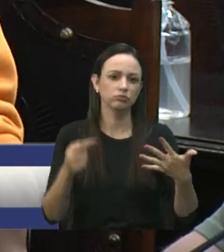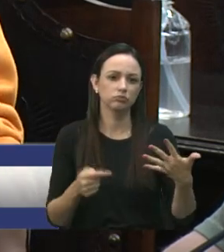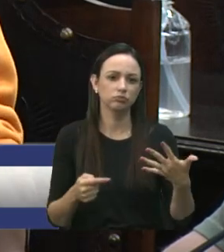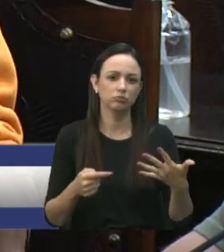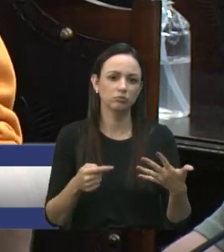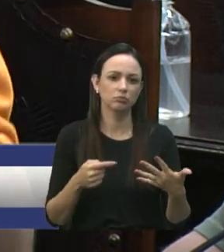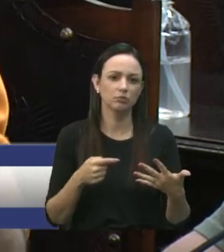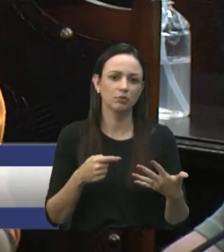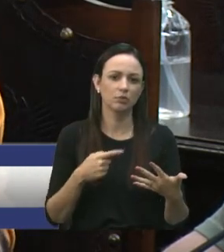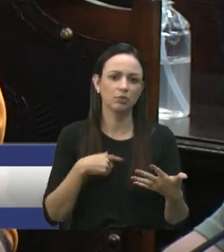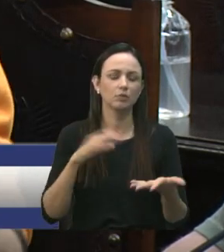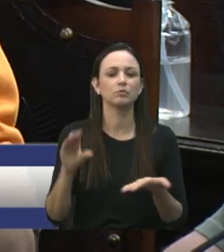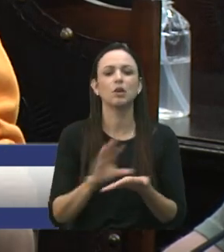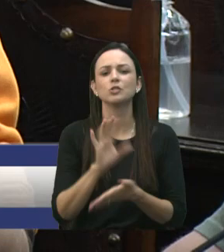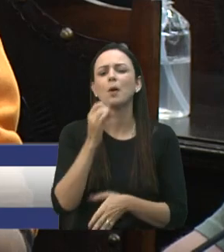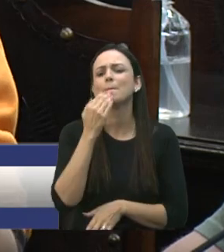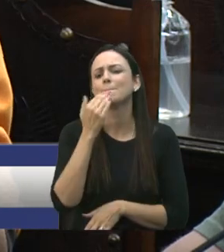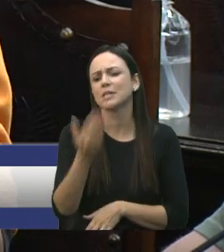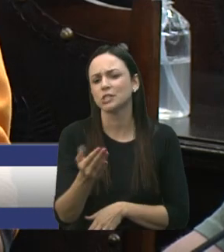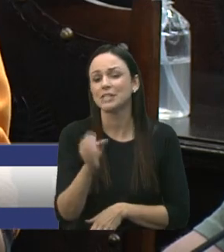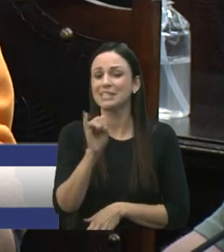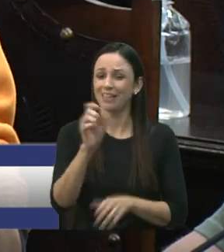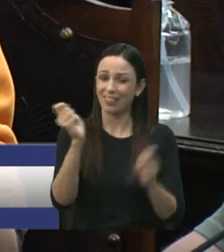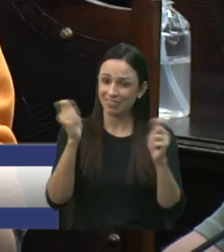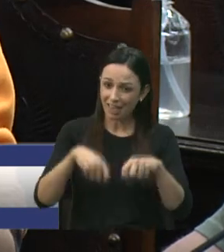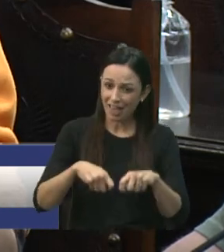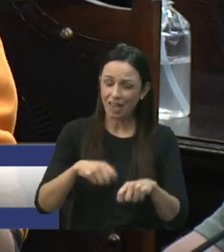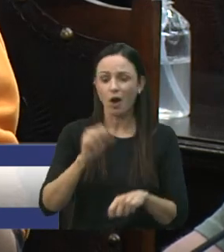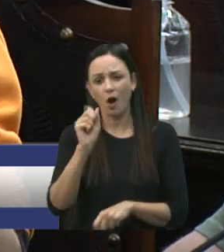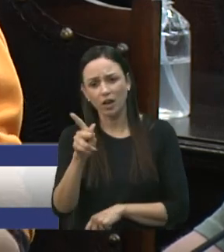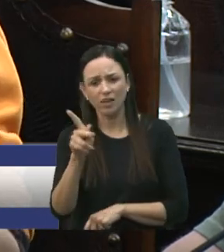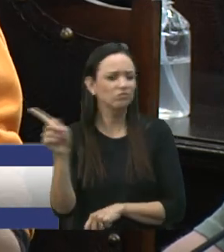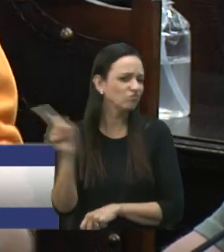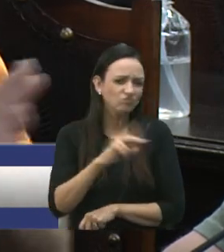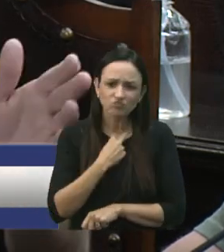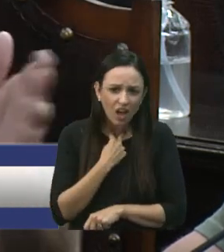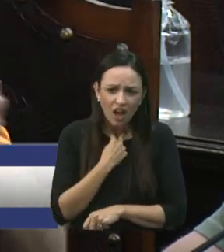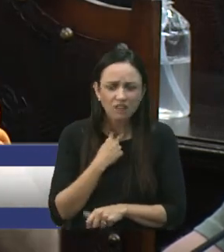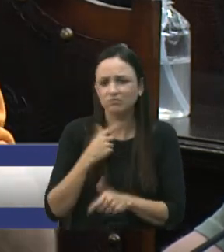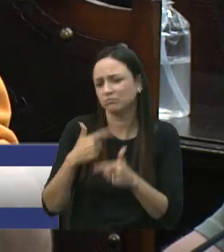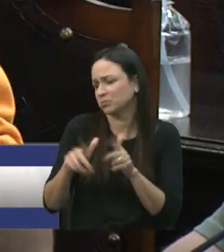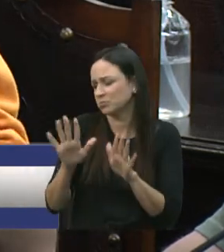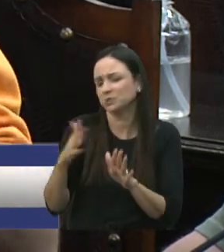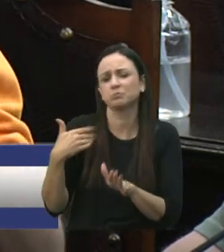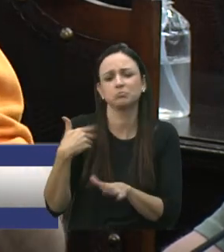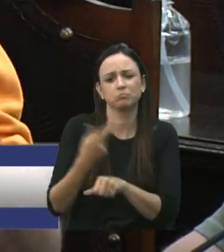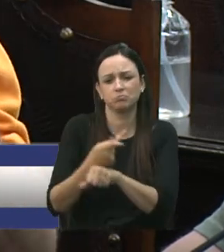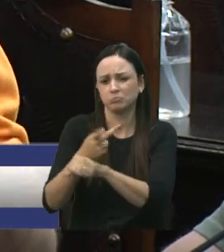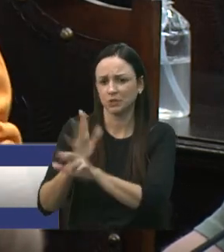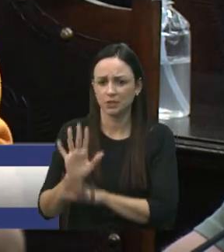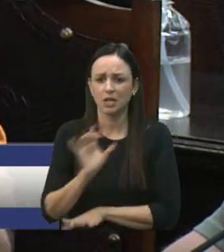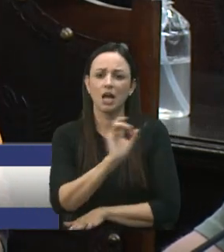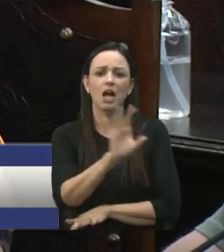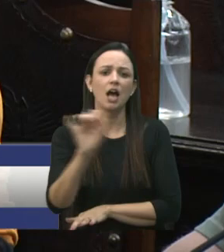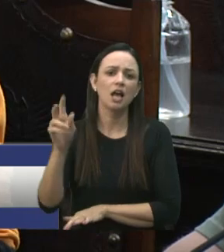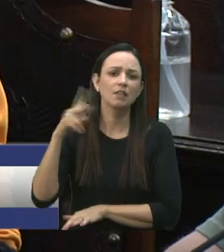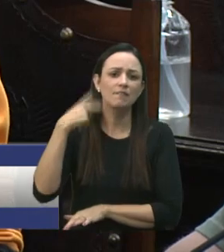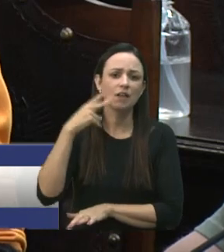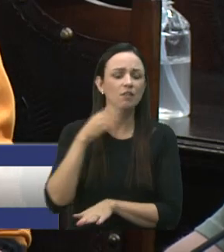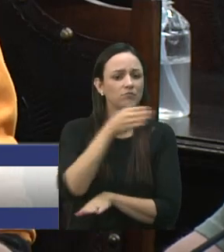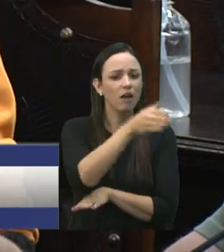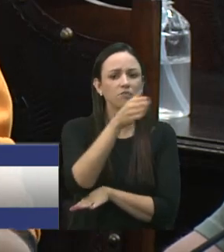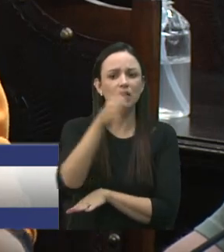otimiza a nossa emenda? É um pedido. Se der para fazer, ok. Se não der, nós vamos atrás. É que cada vereador, cada um dos 17 vai atrás da